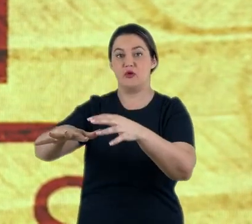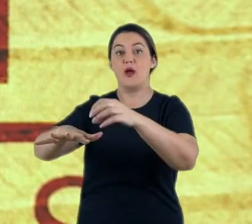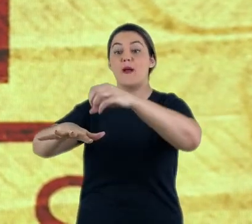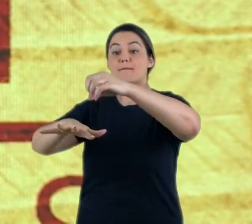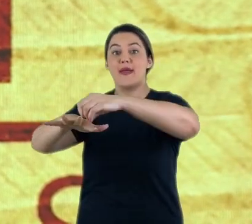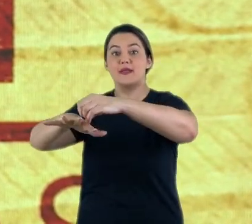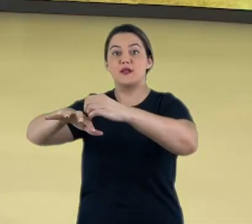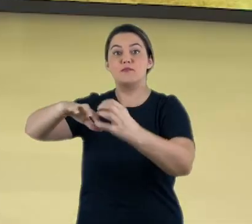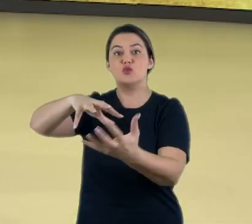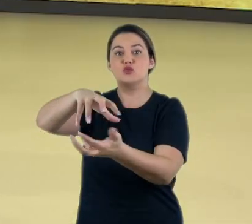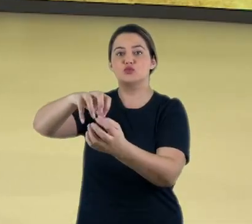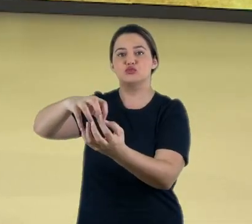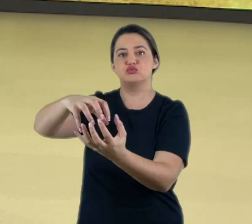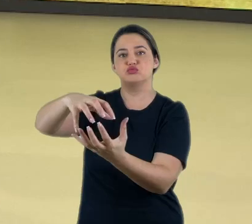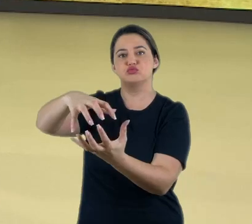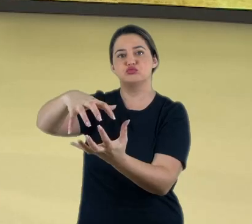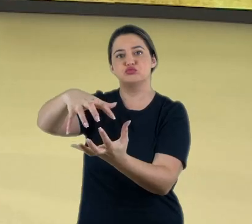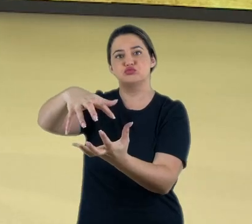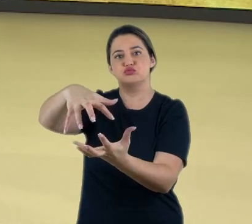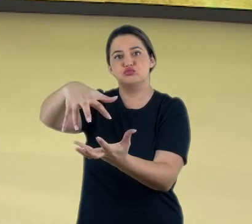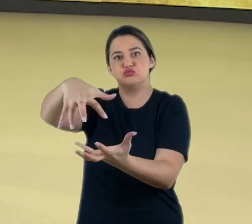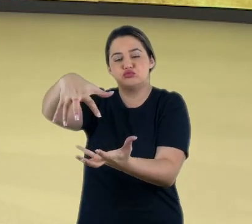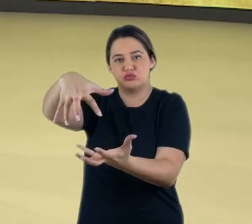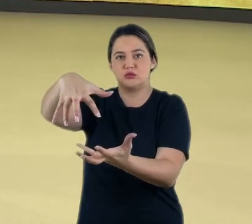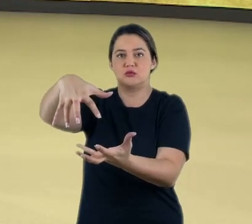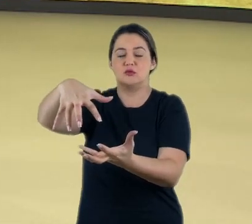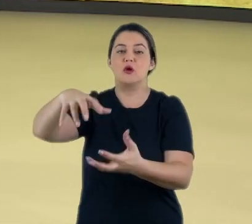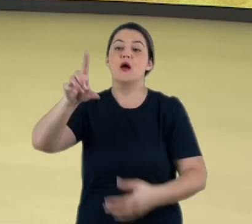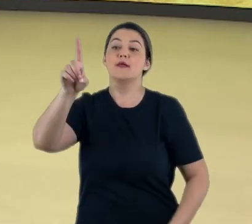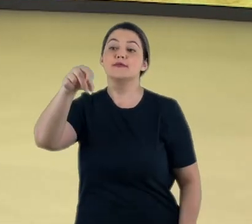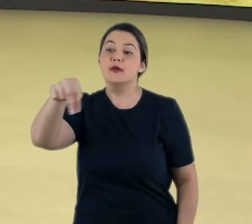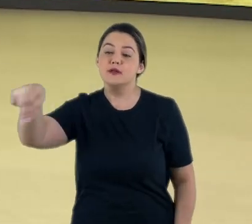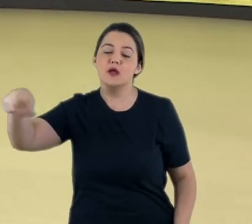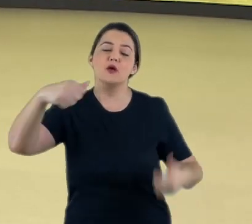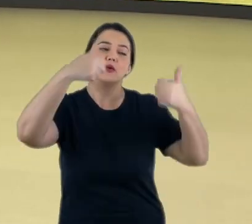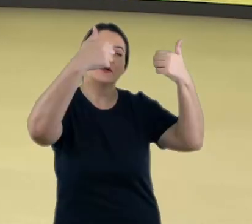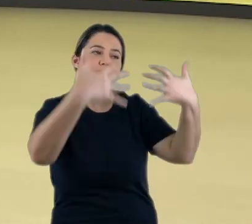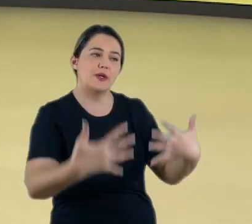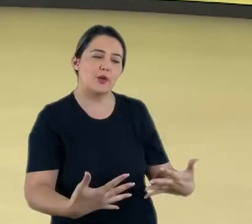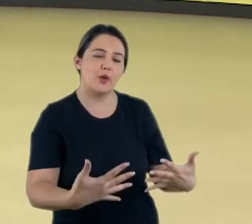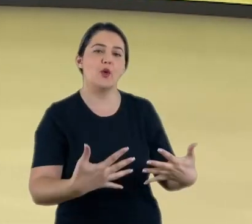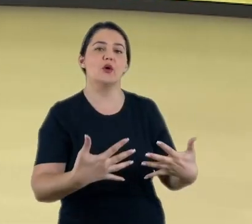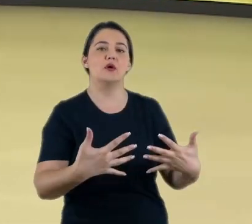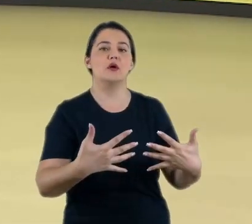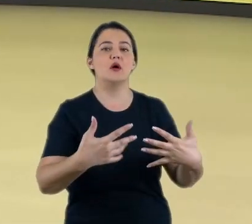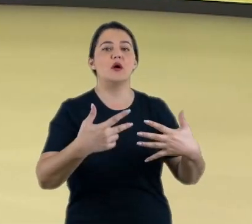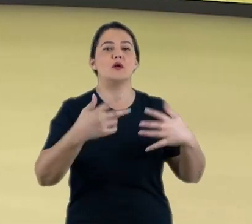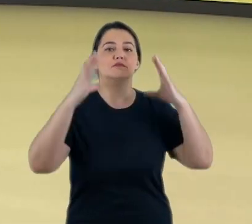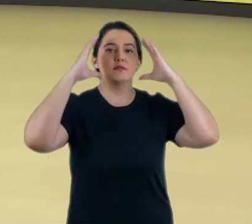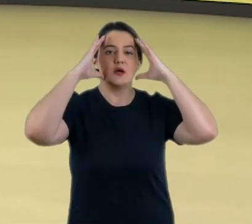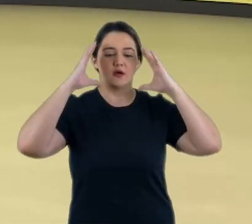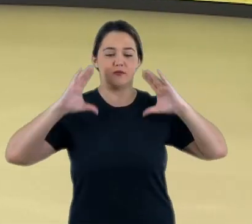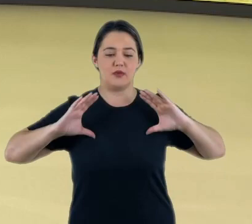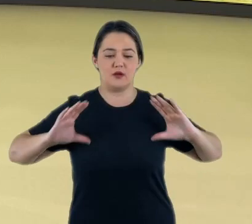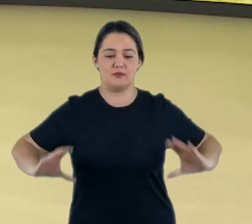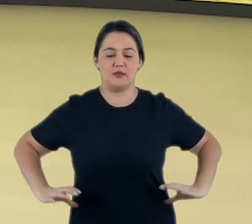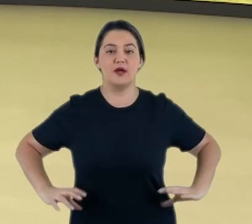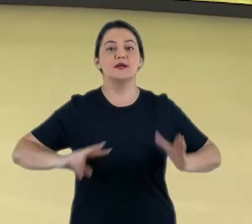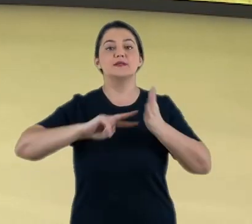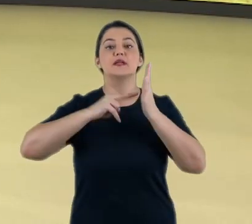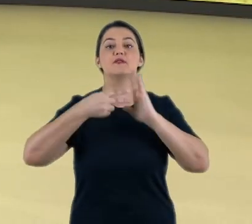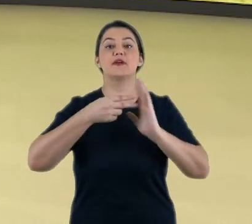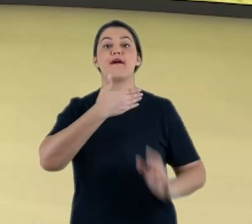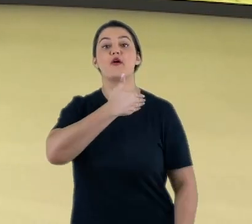mundo. Então Daniel explicou que esta estátua, com seus diferentes metais, representariam diferentes